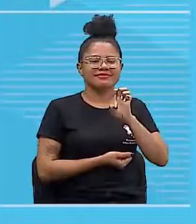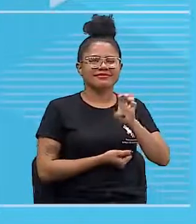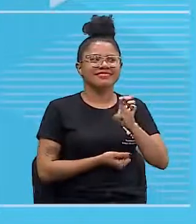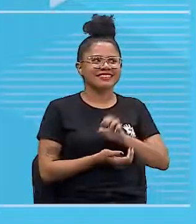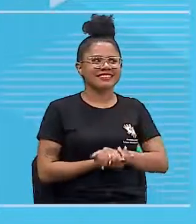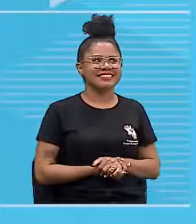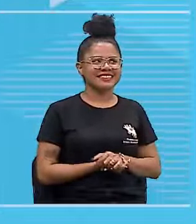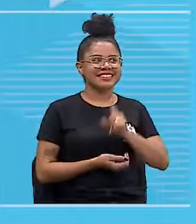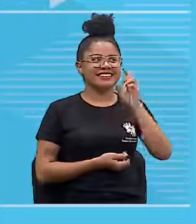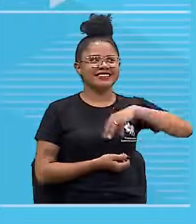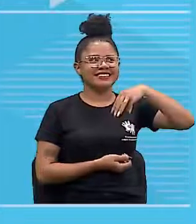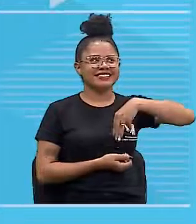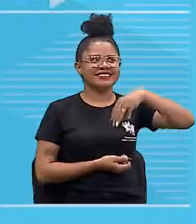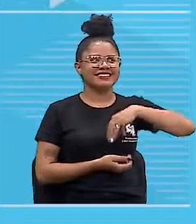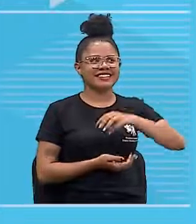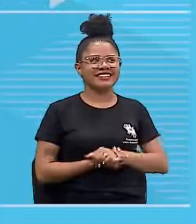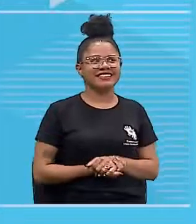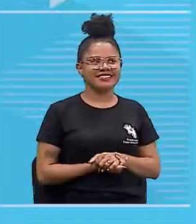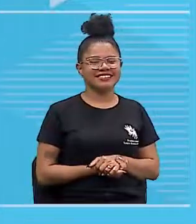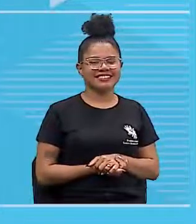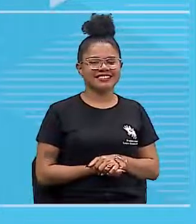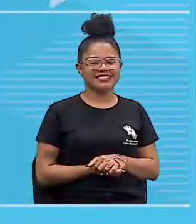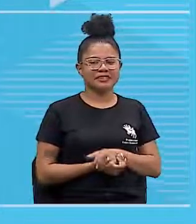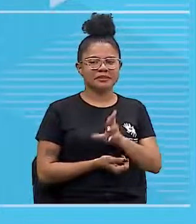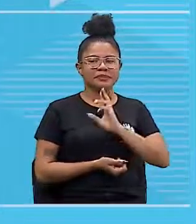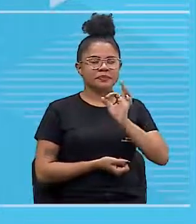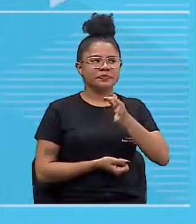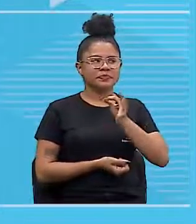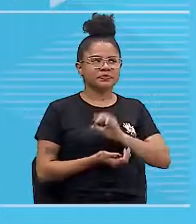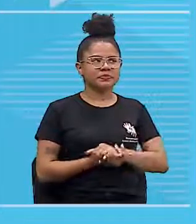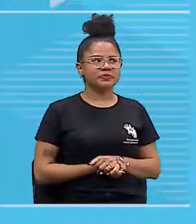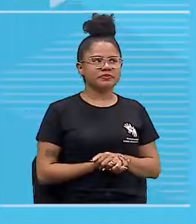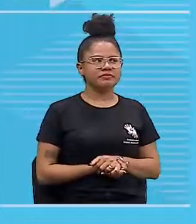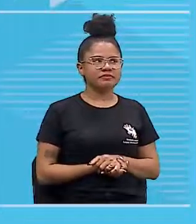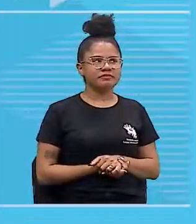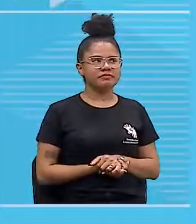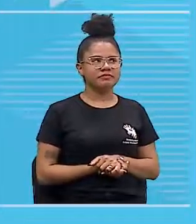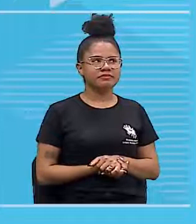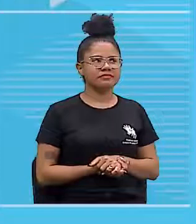um minuto na tela para galera ler vamos lá e mandar o gabarito corretivo um minutinho